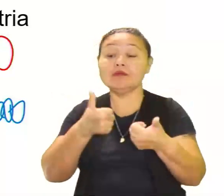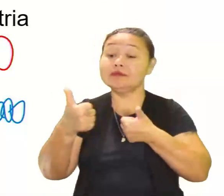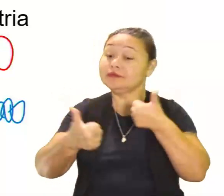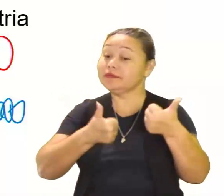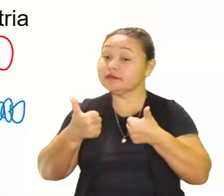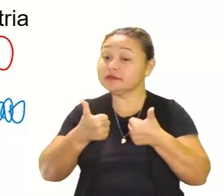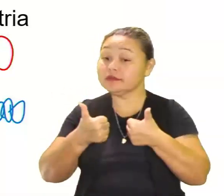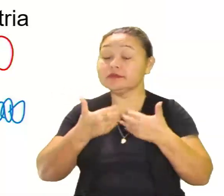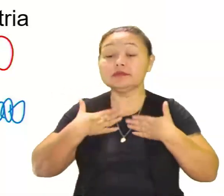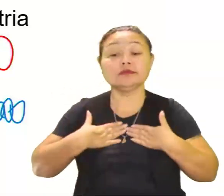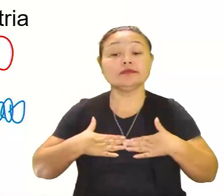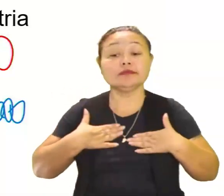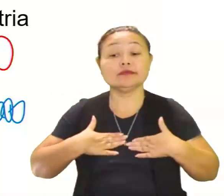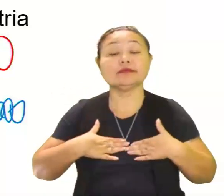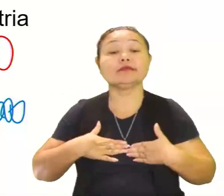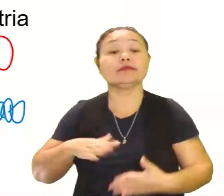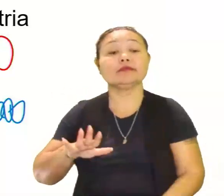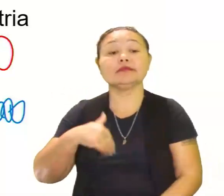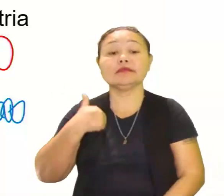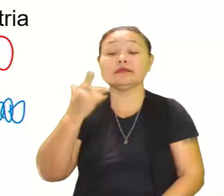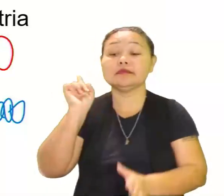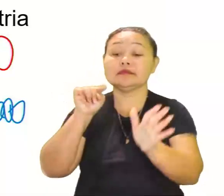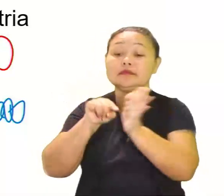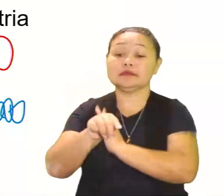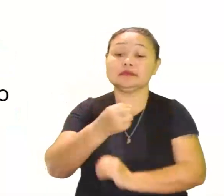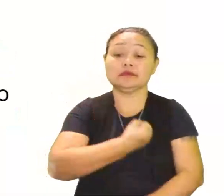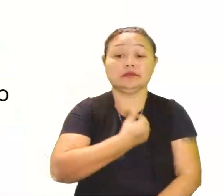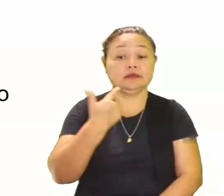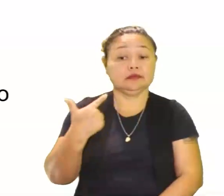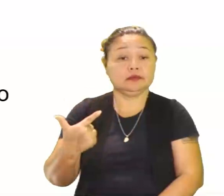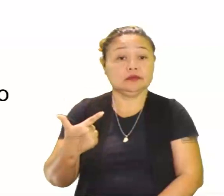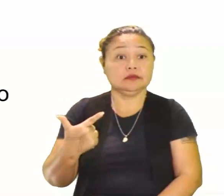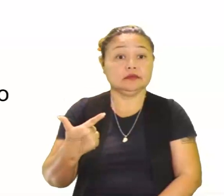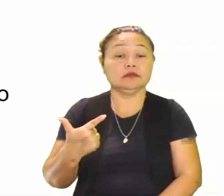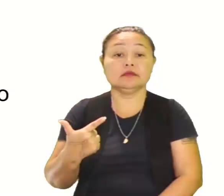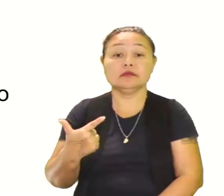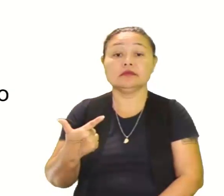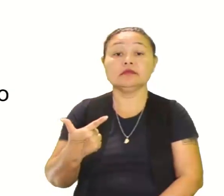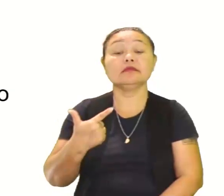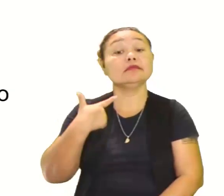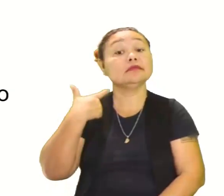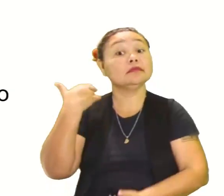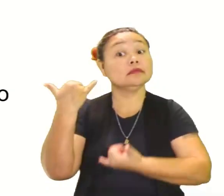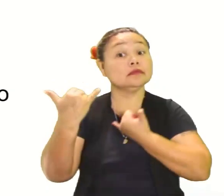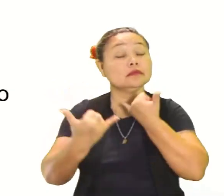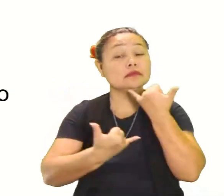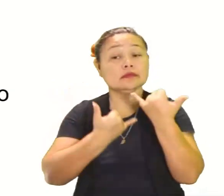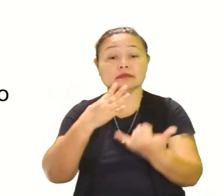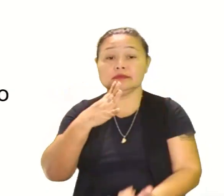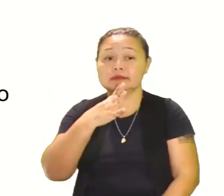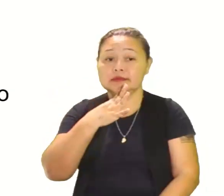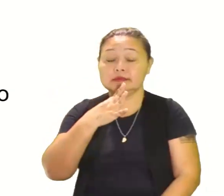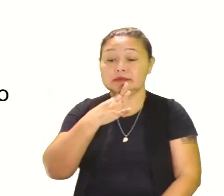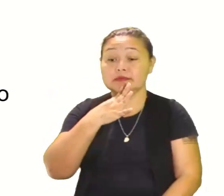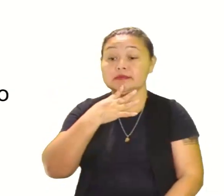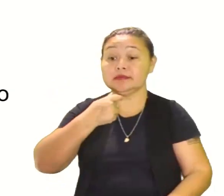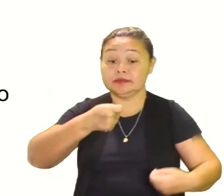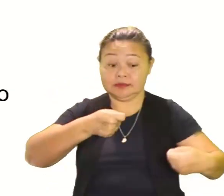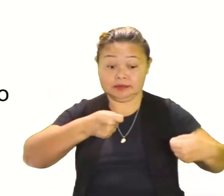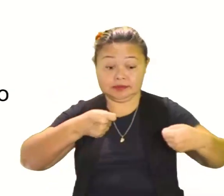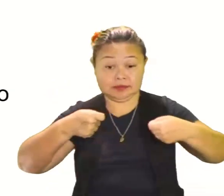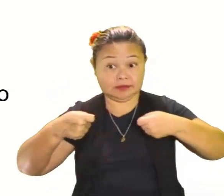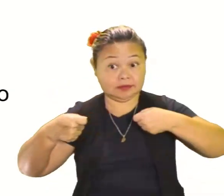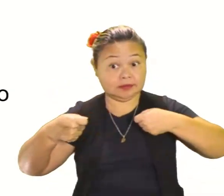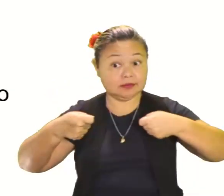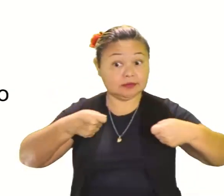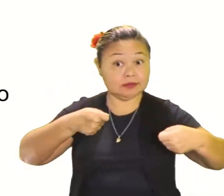joia? Joia. Tranquilo? Então vamos à questão de número 2. Bora ver. Uma brincadeira muito conhecida é